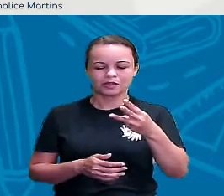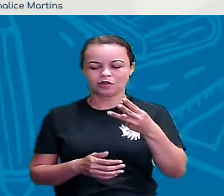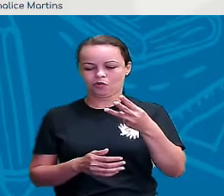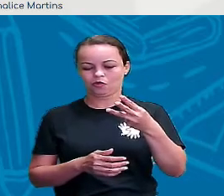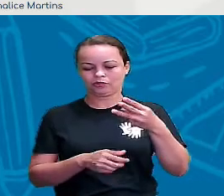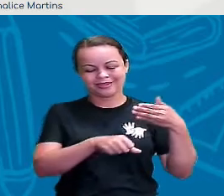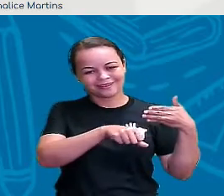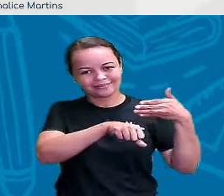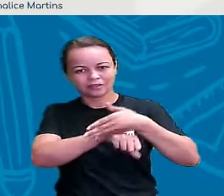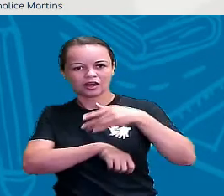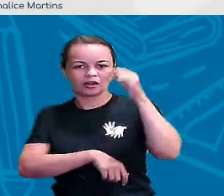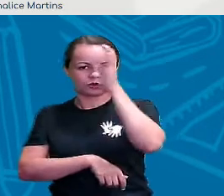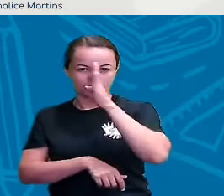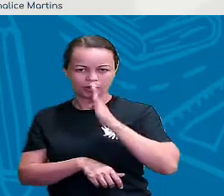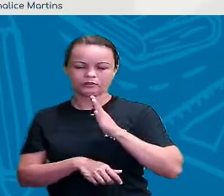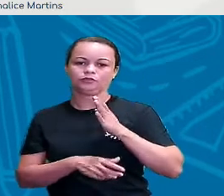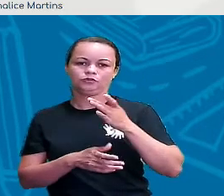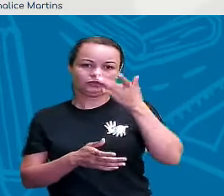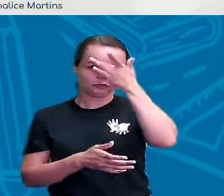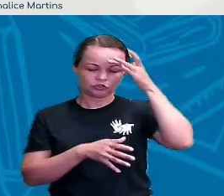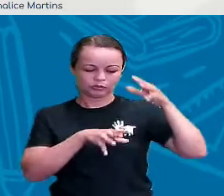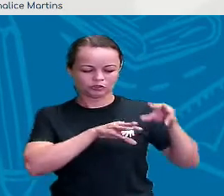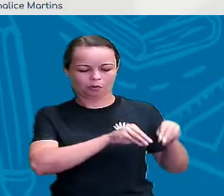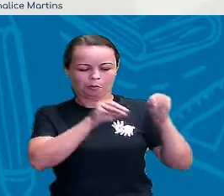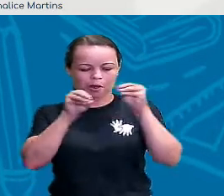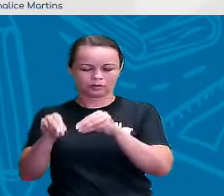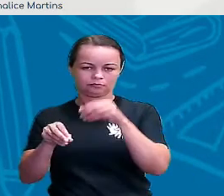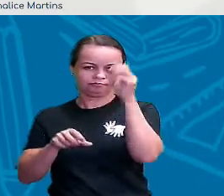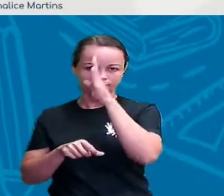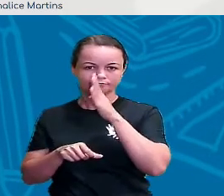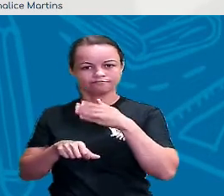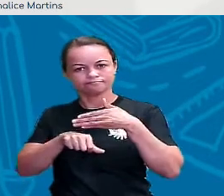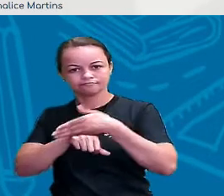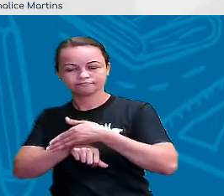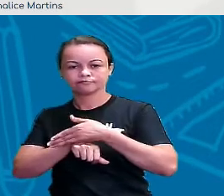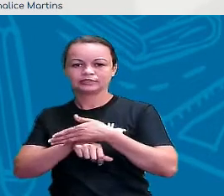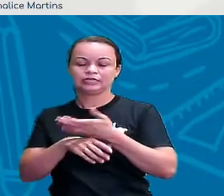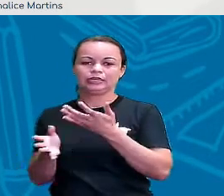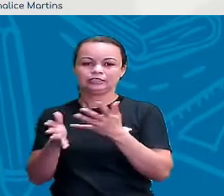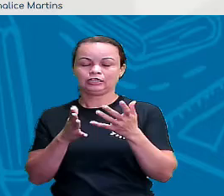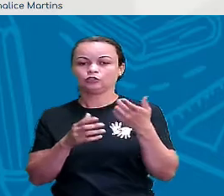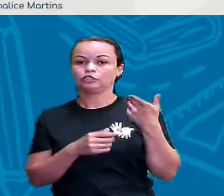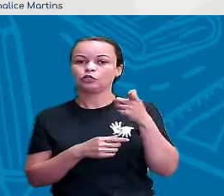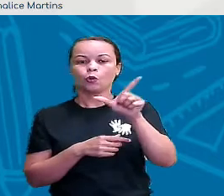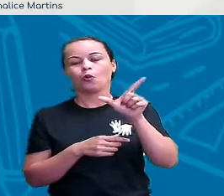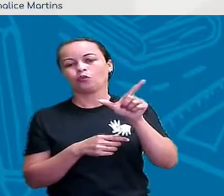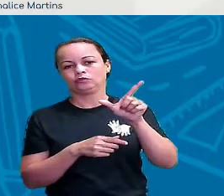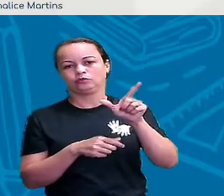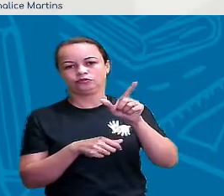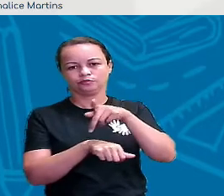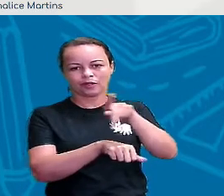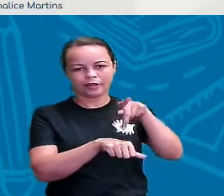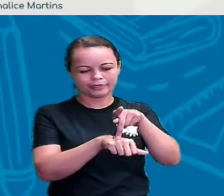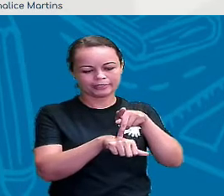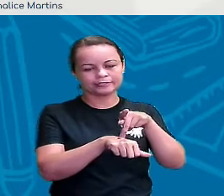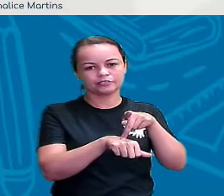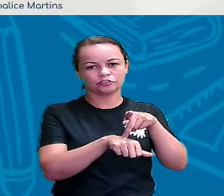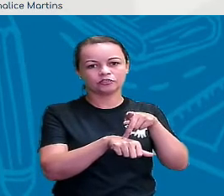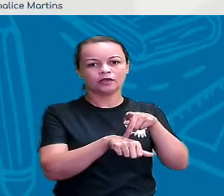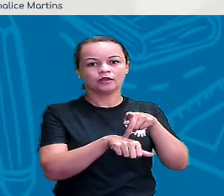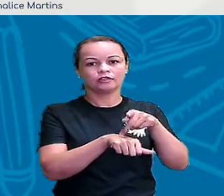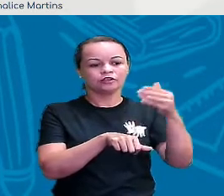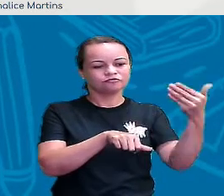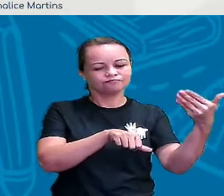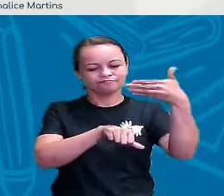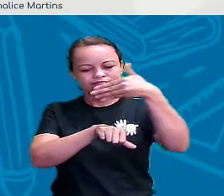no Brasil. Então, houve aí essa migração externa. Pessoas de outros países